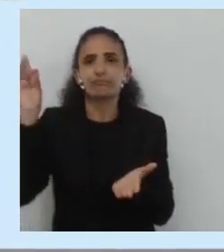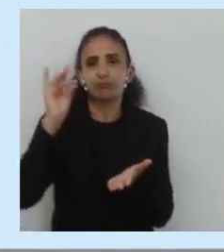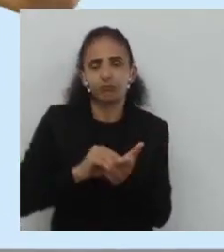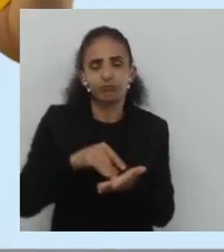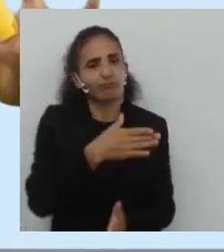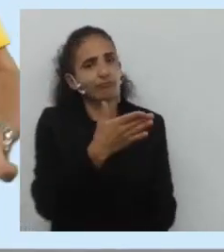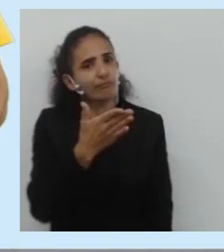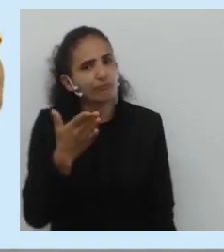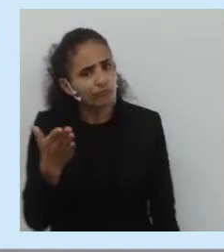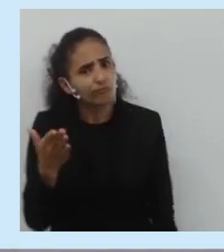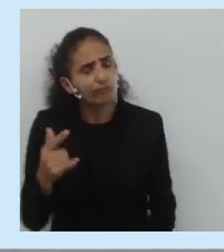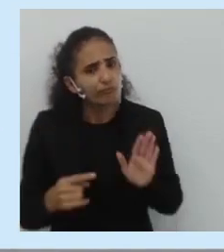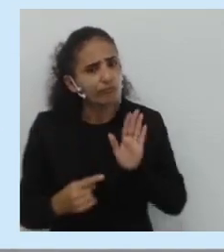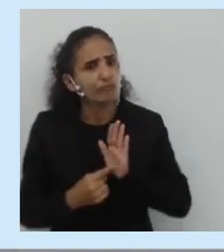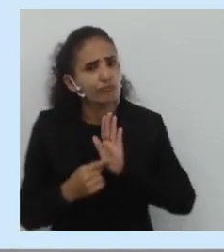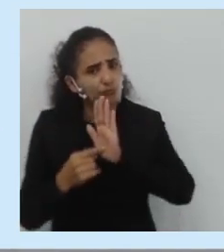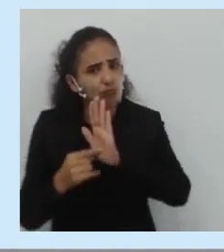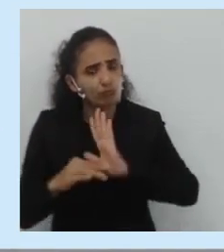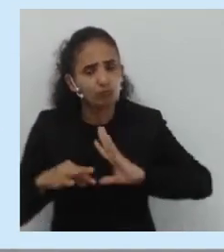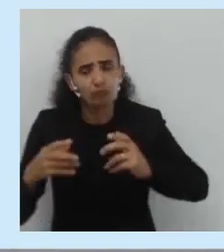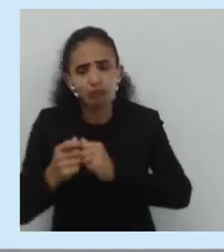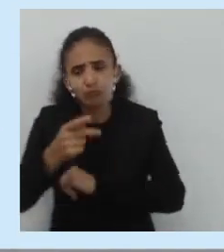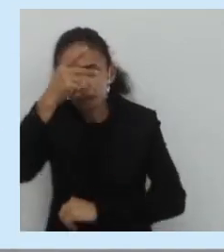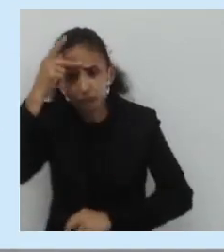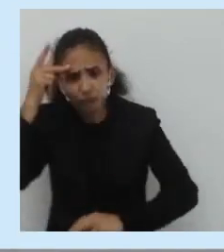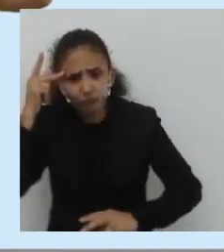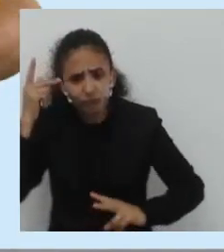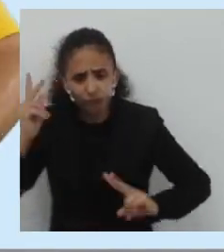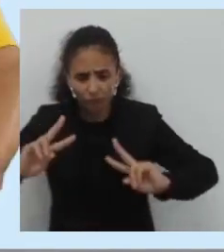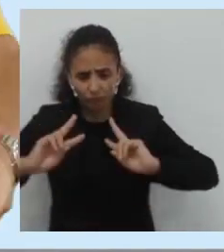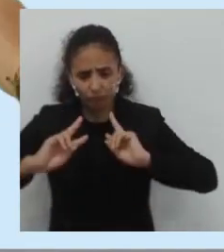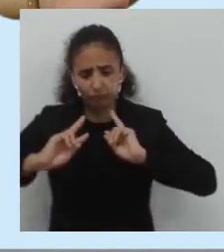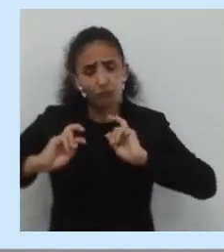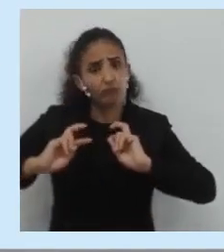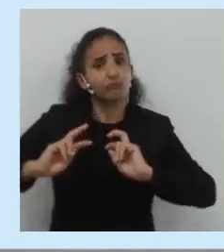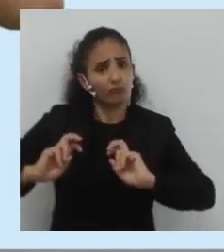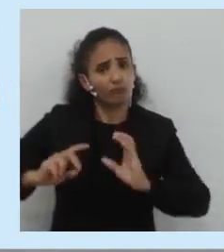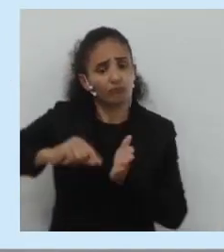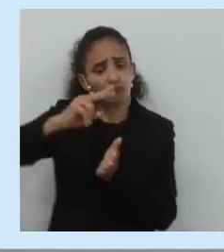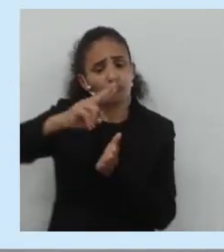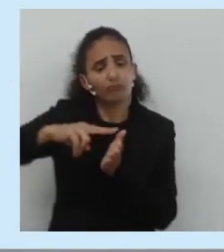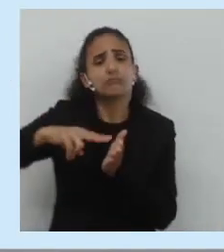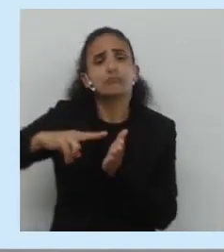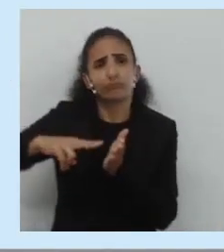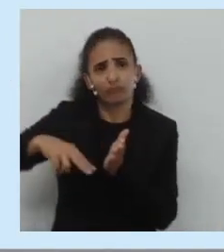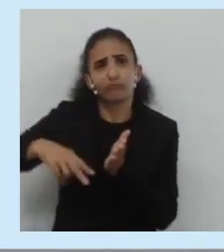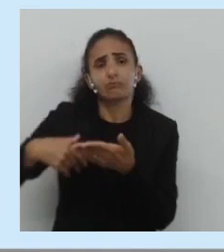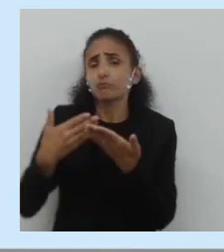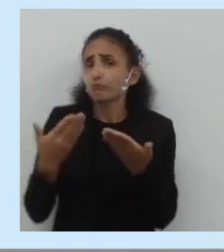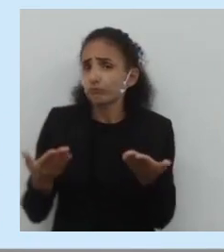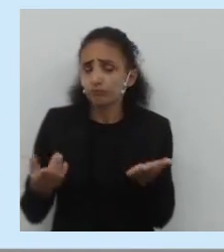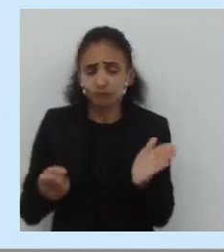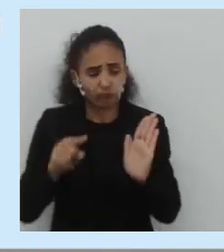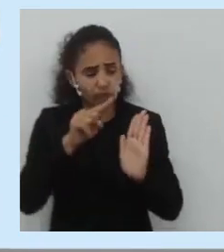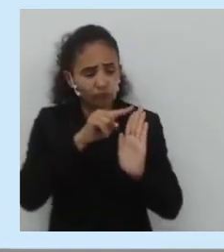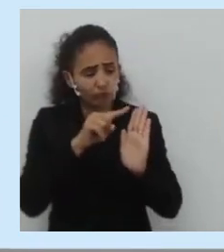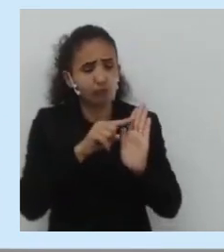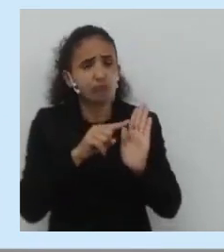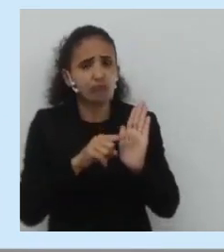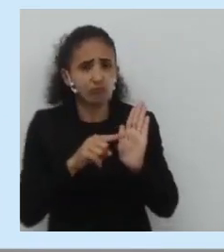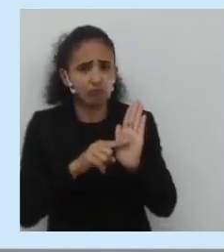Então, você está apresentando ao seu receptor, ao seu leitor preferencial, é claro, os